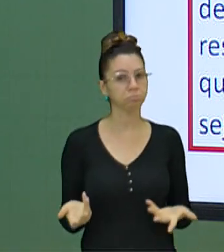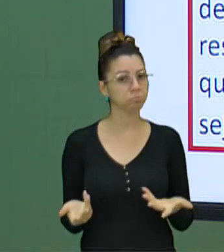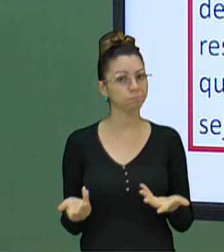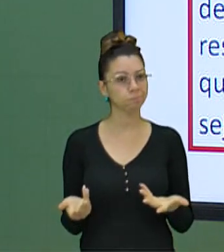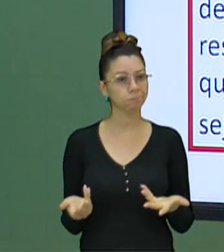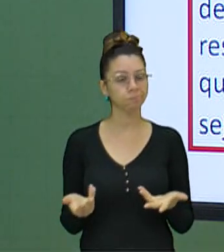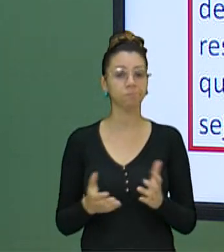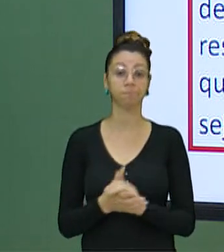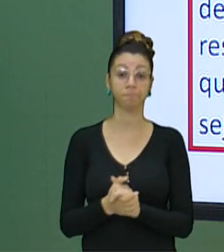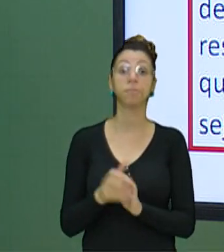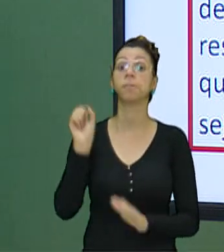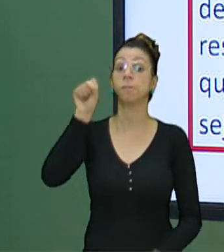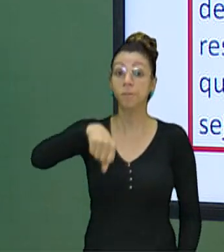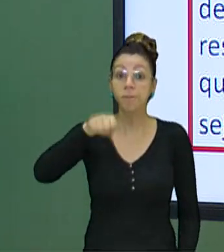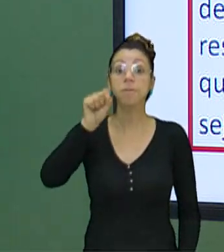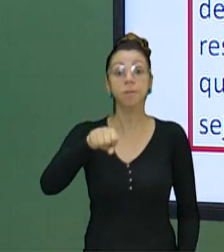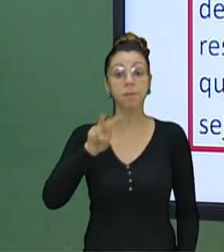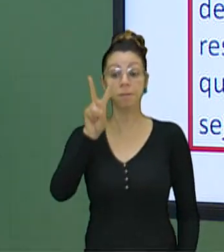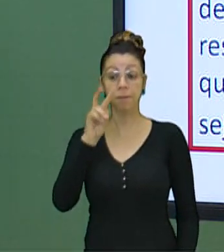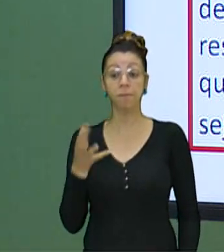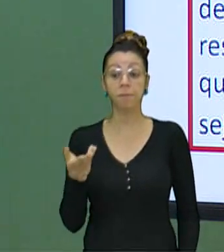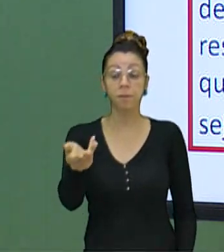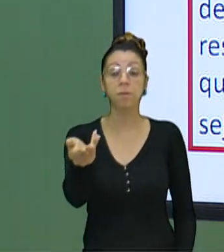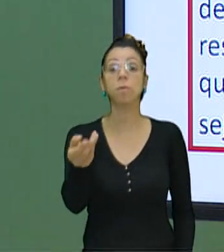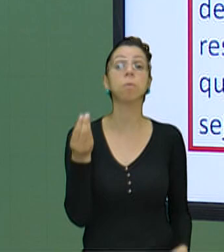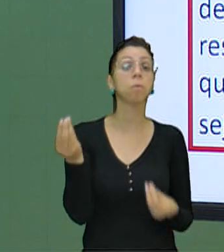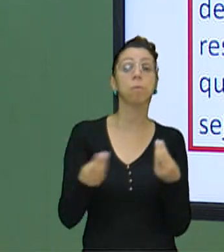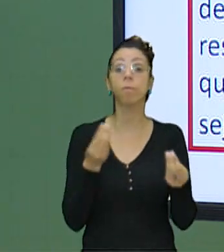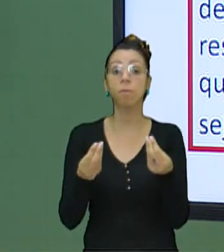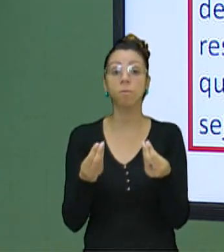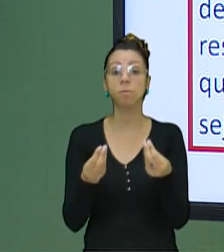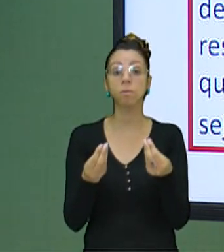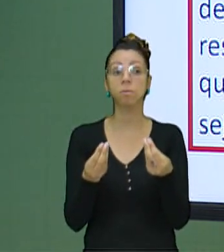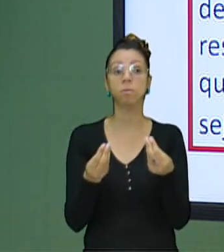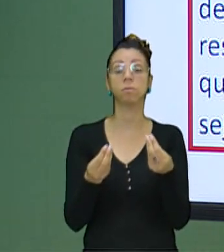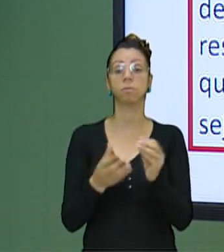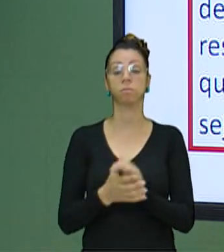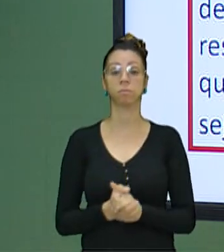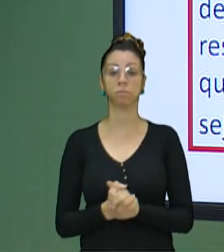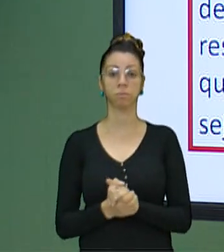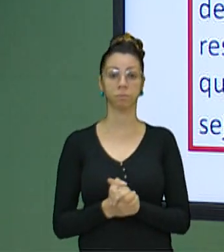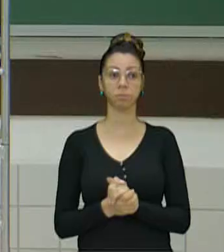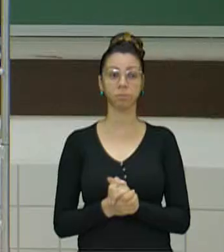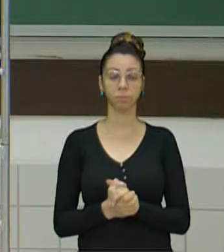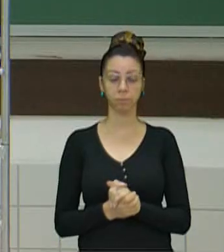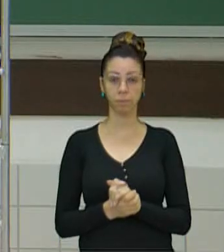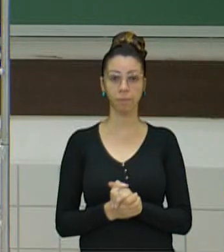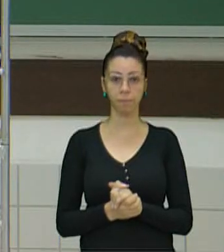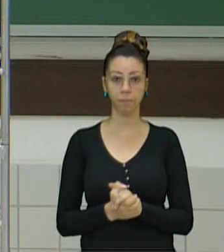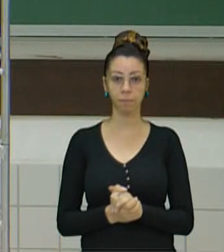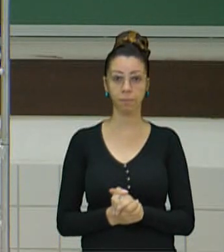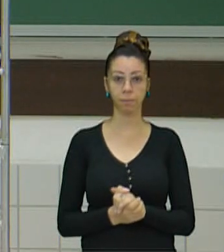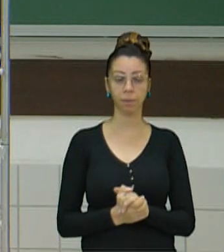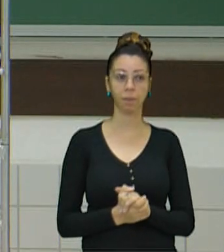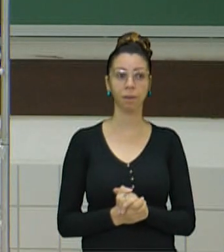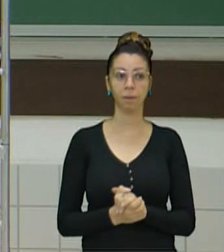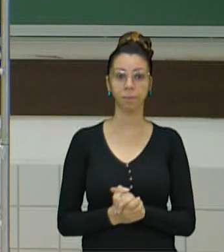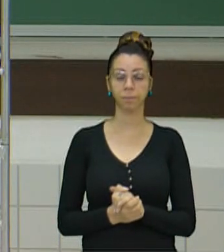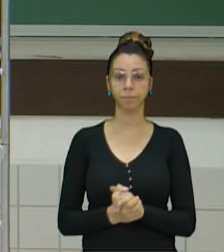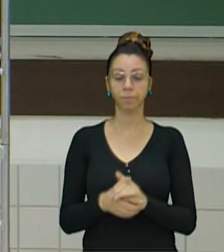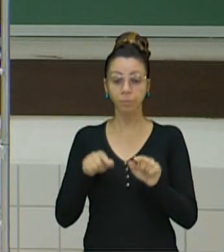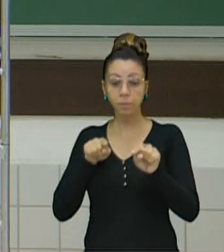velocidade? Sim, na sua velocidade. De que forma, gente? Na sua direção e no